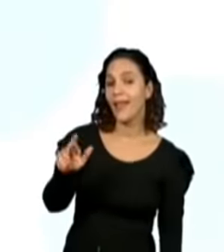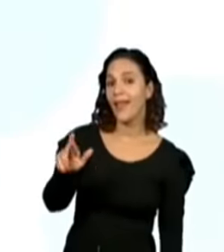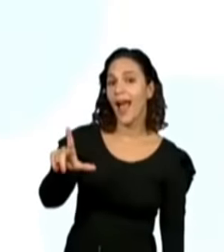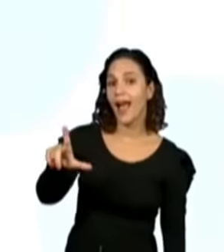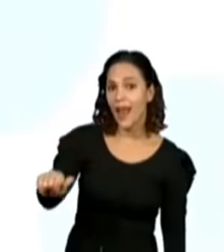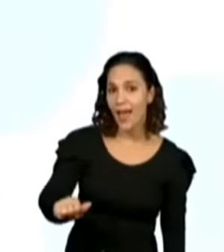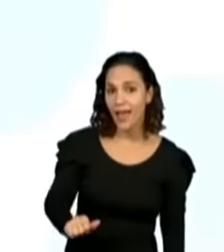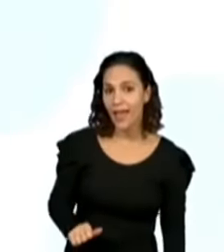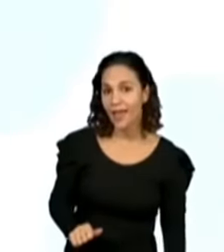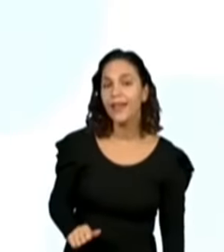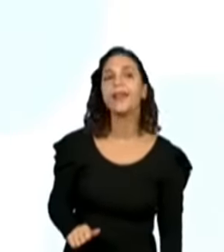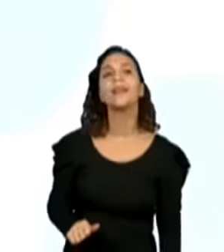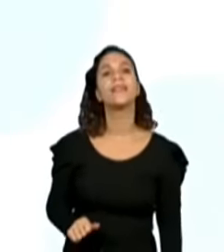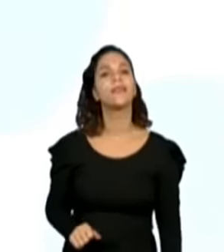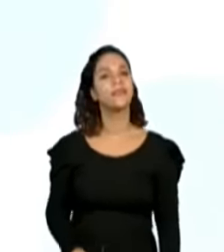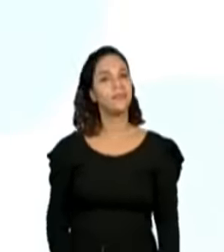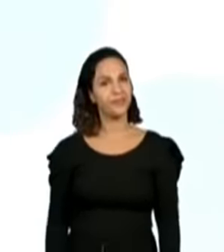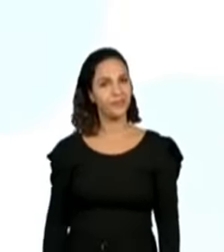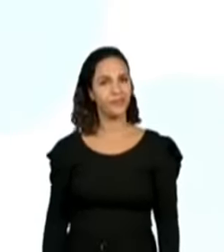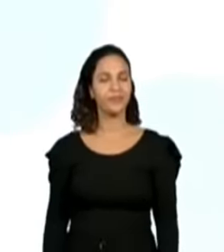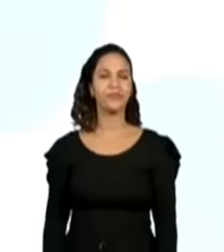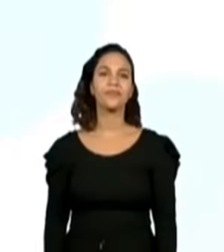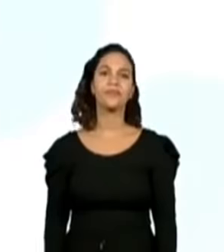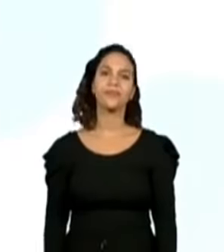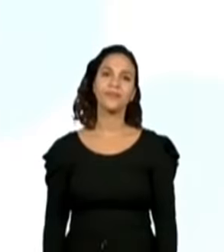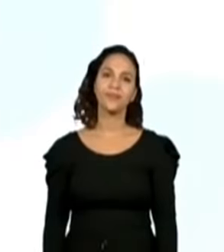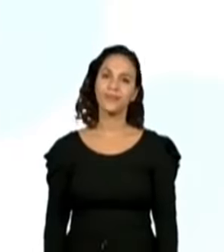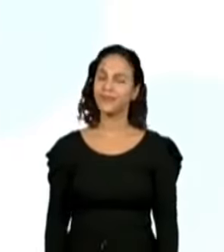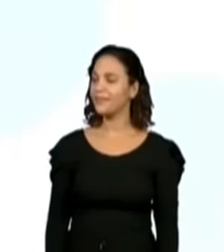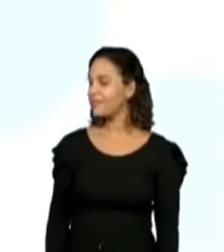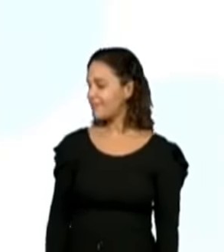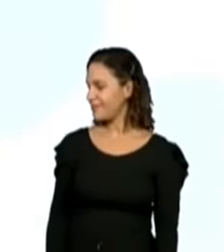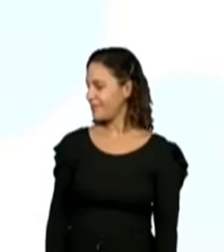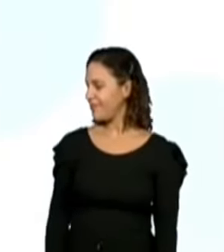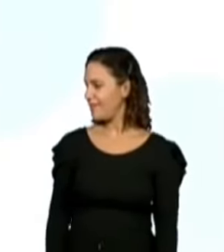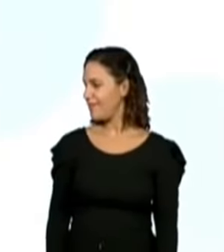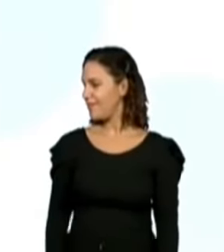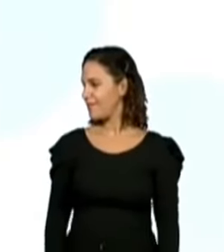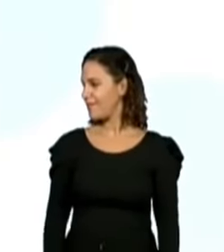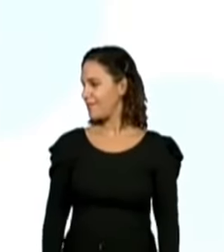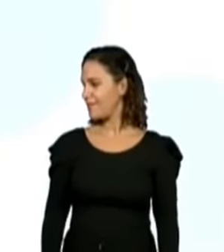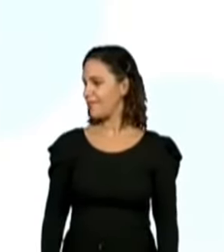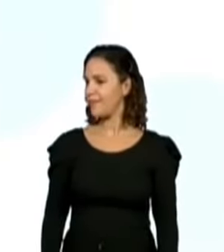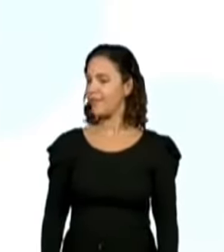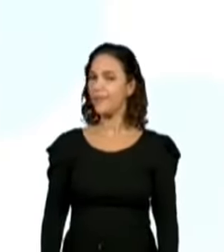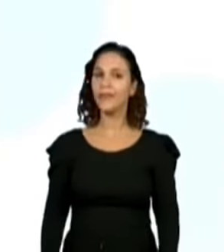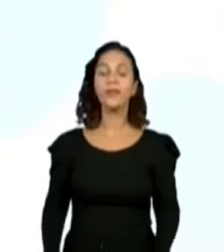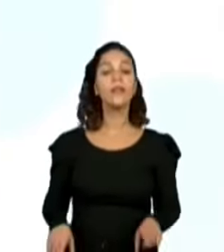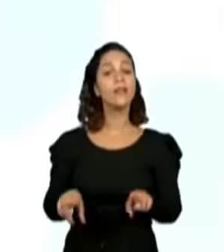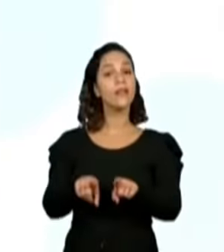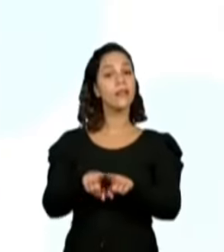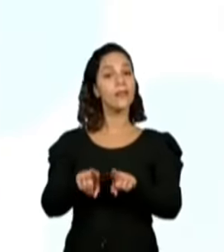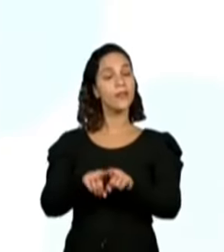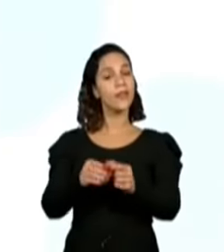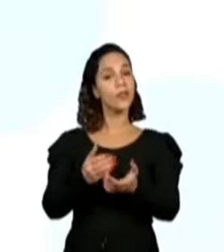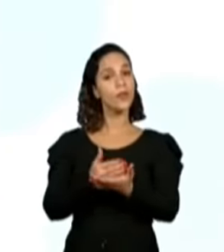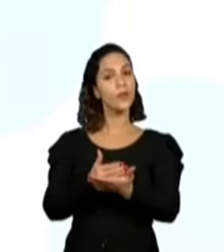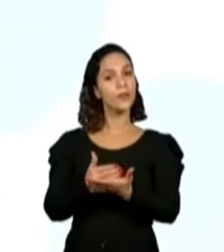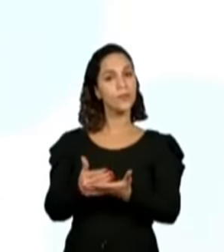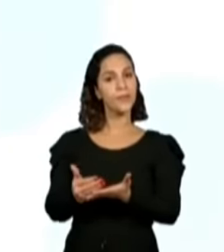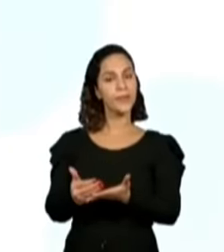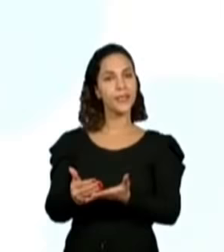Carla. Meta. Muito bem. Car. E também assim começa a escrever.